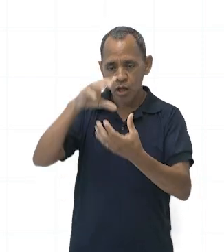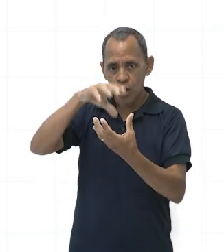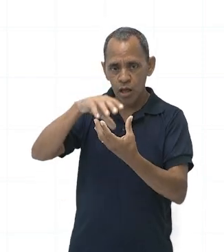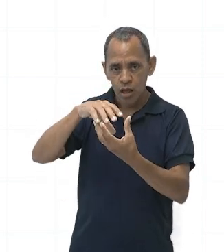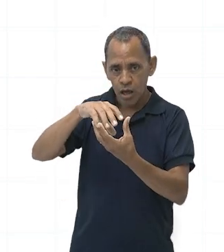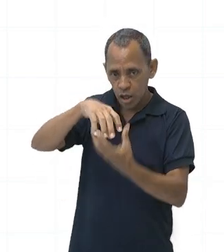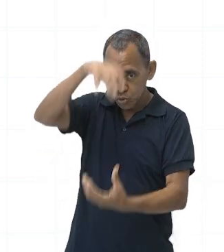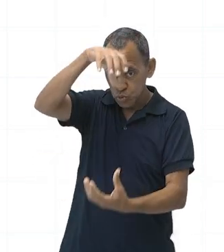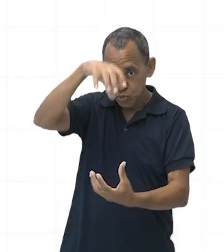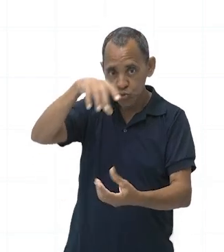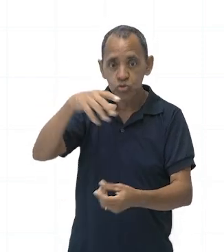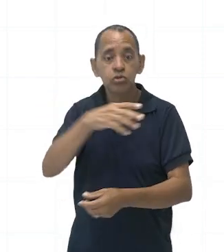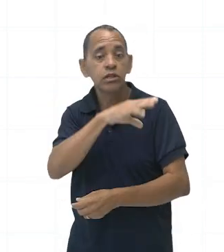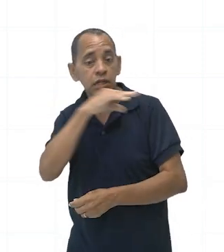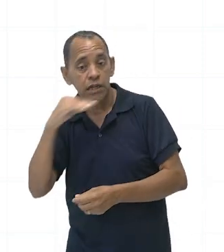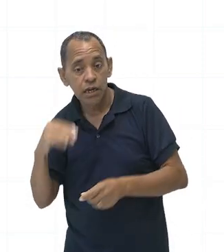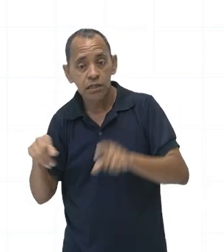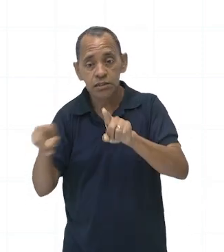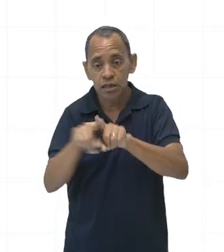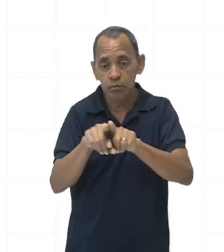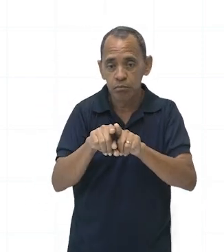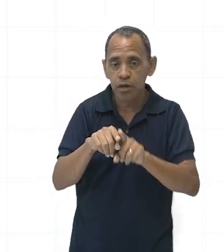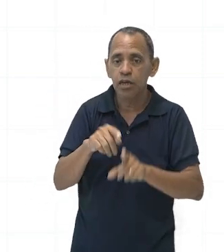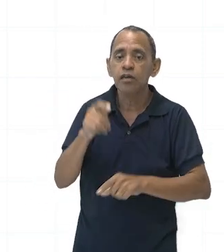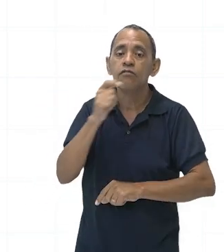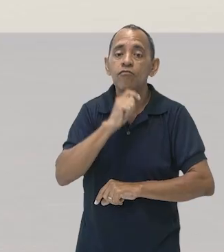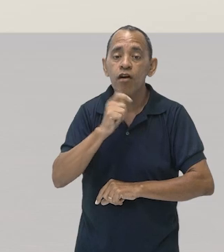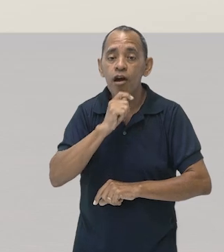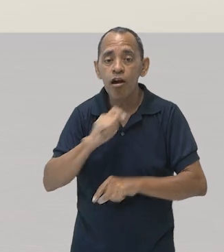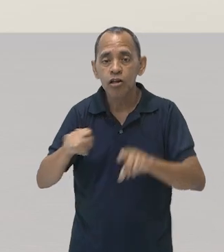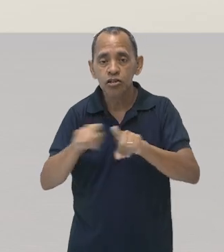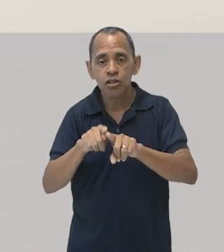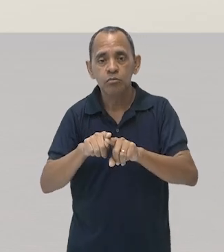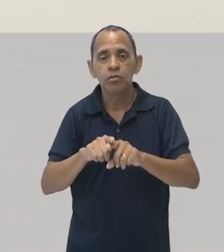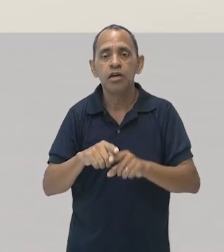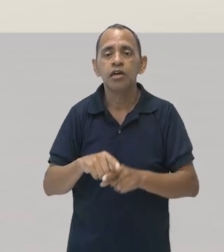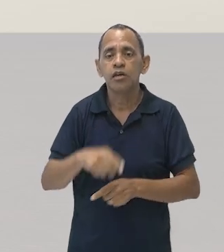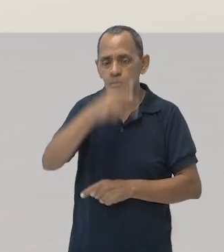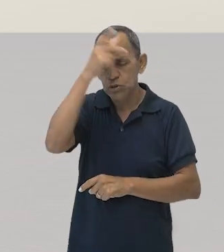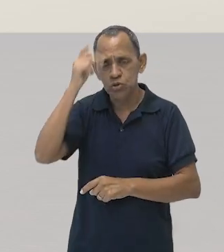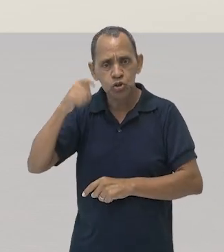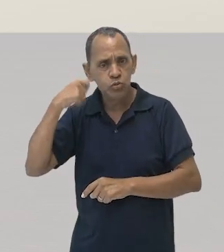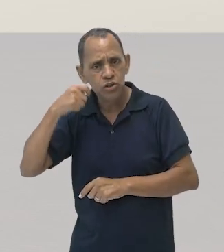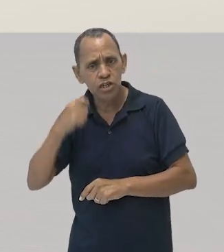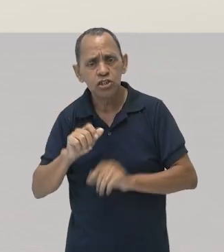ou coletiva. Você pode dançar à vontade e é isso